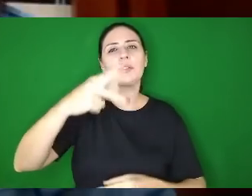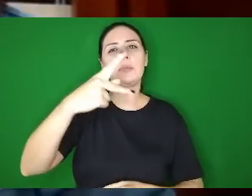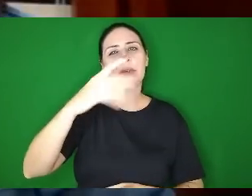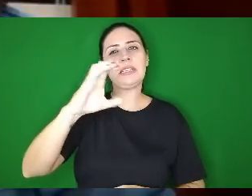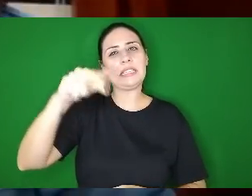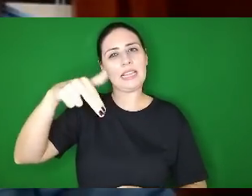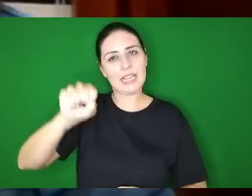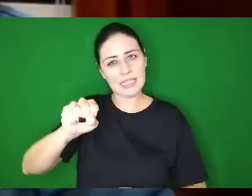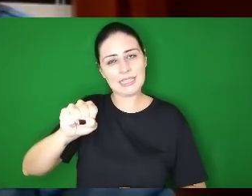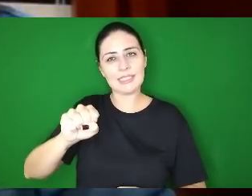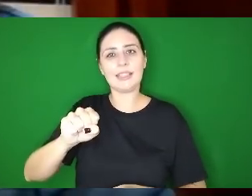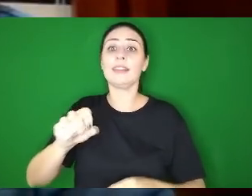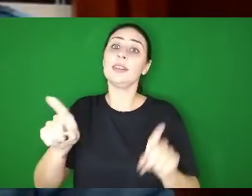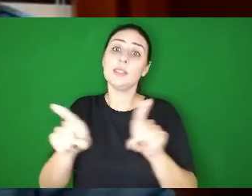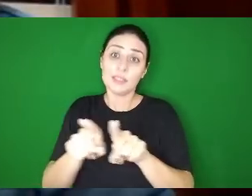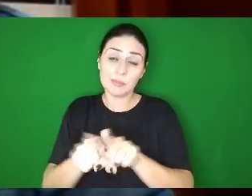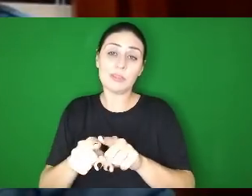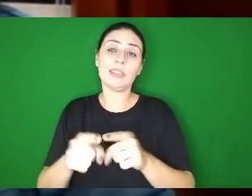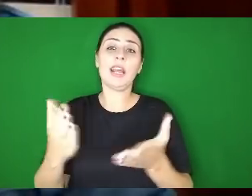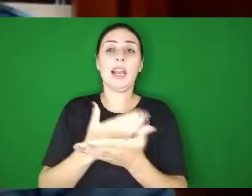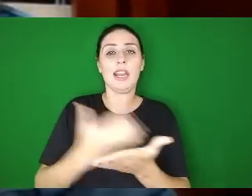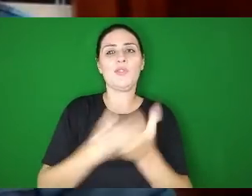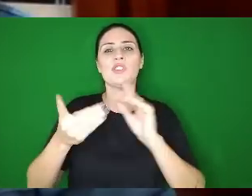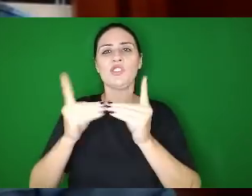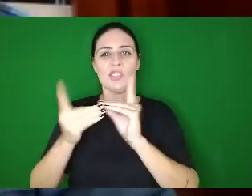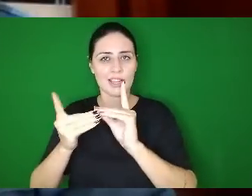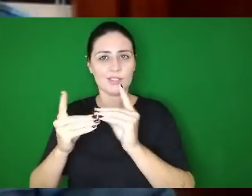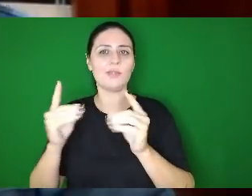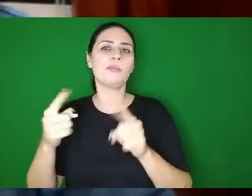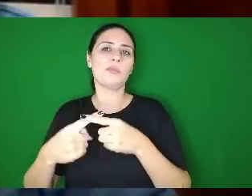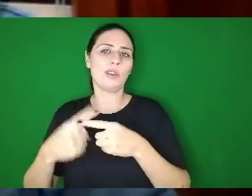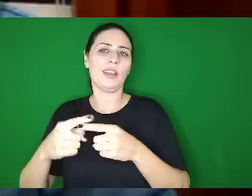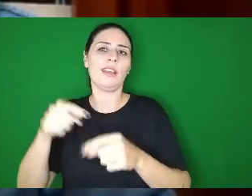livros didáticos, que para ser aprovado tinha que estar de acordo com os PCNs, então,